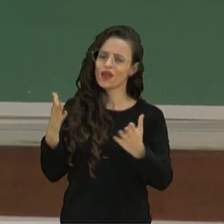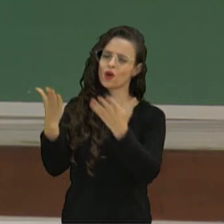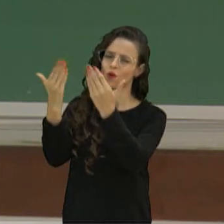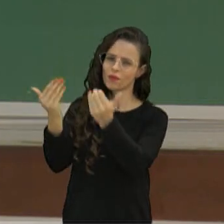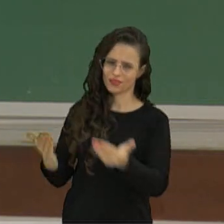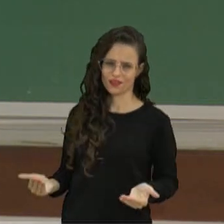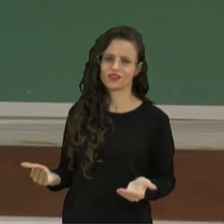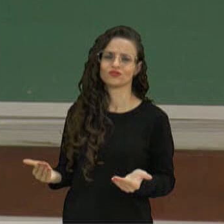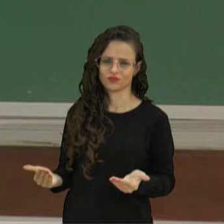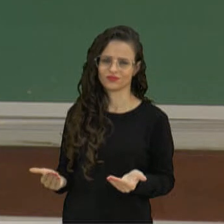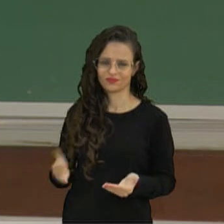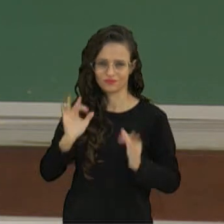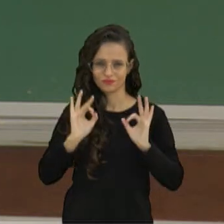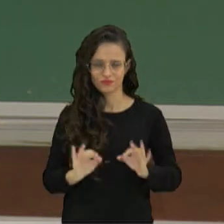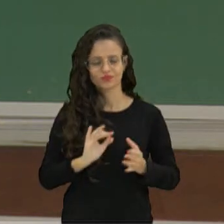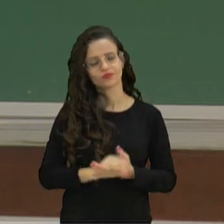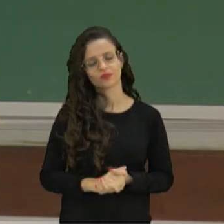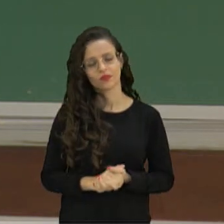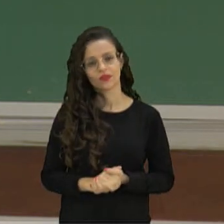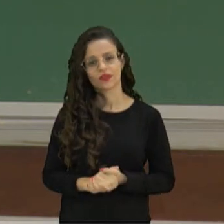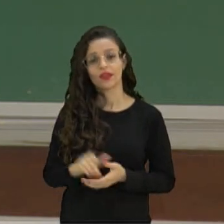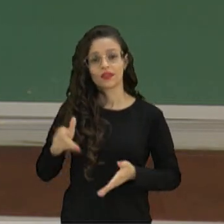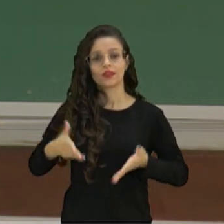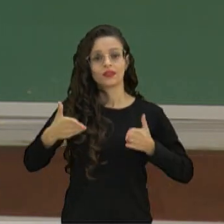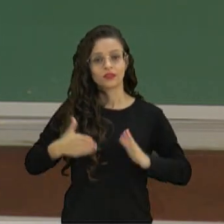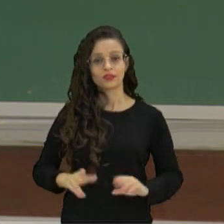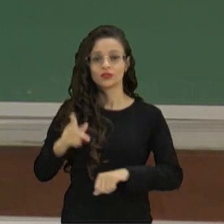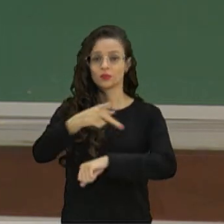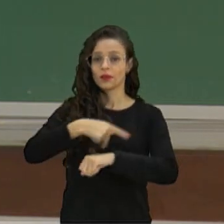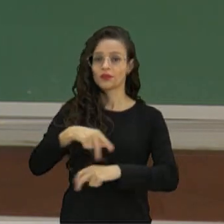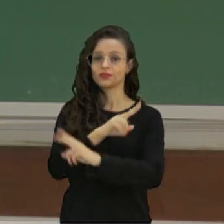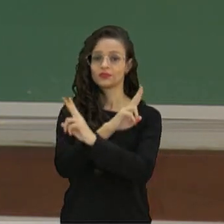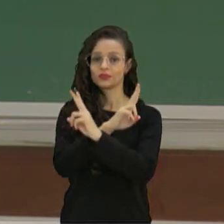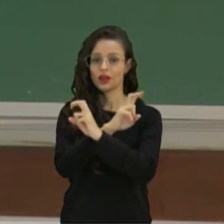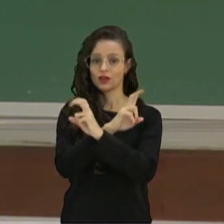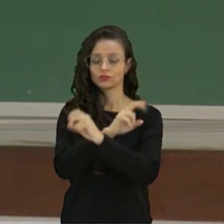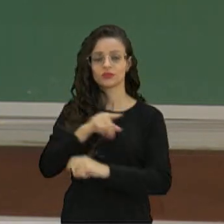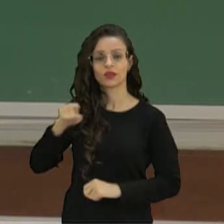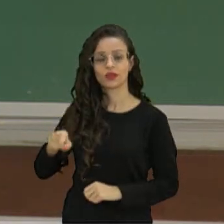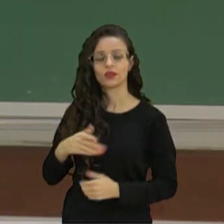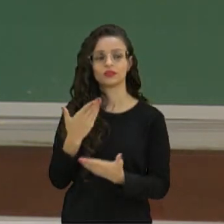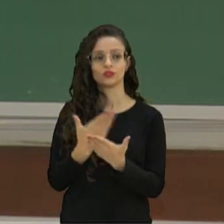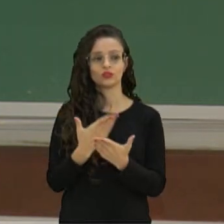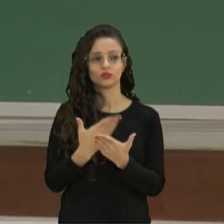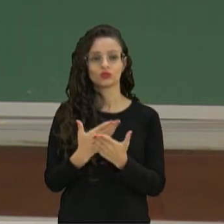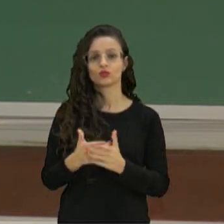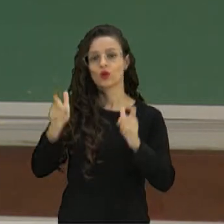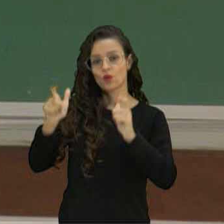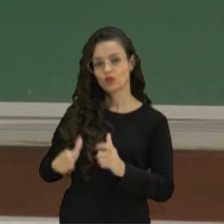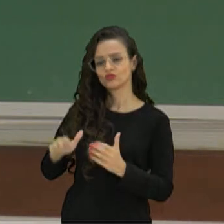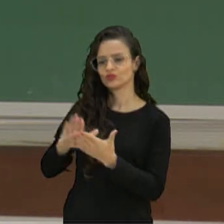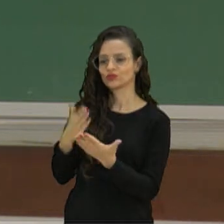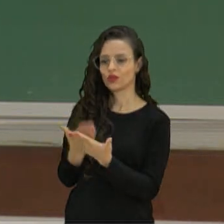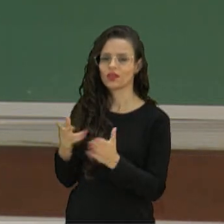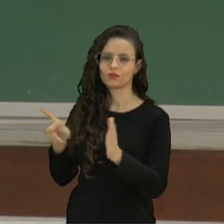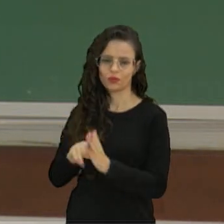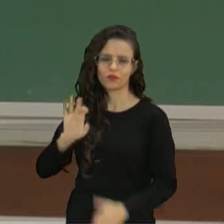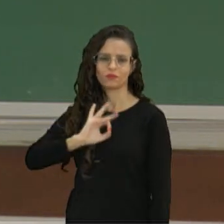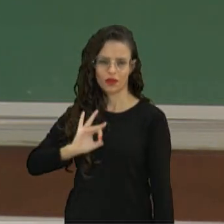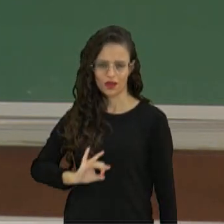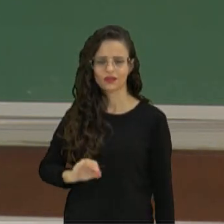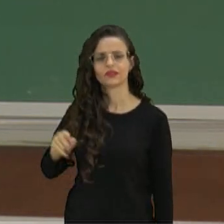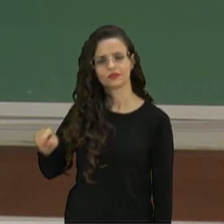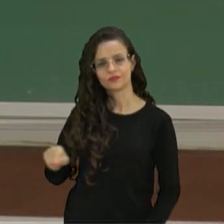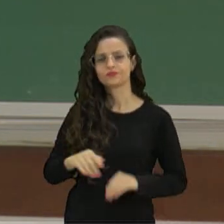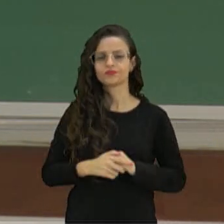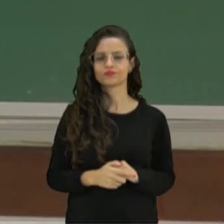homenagem, tá certo? Ele nasceu na Áustria, ele estudou num mosteiro, né? Ele era um padre